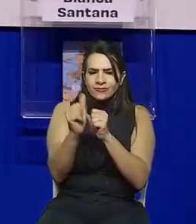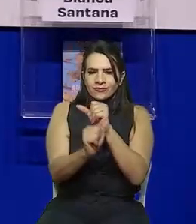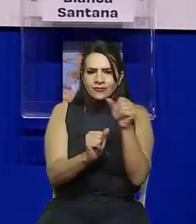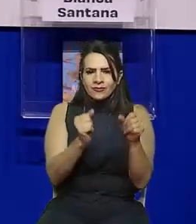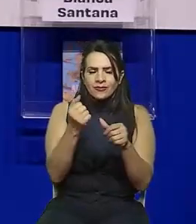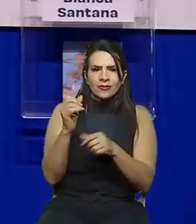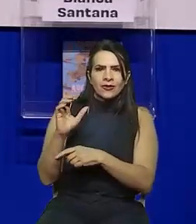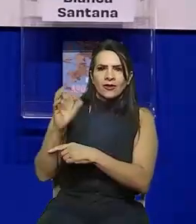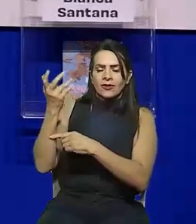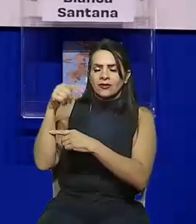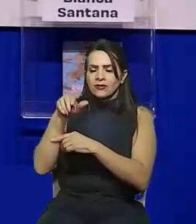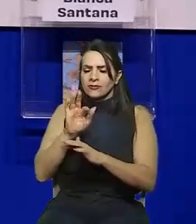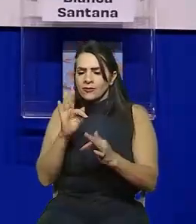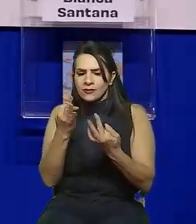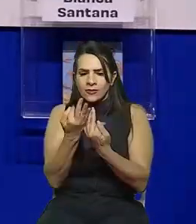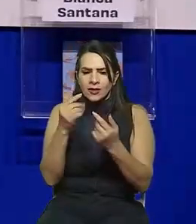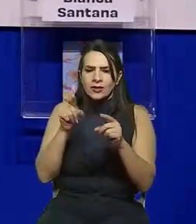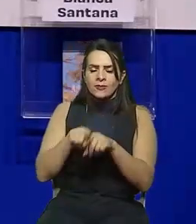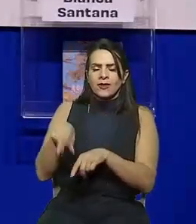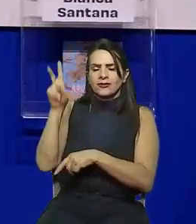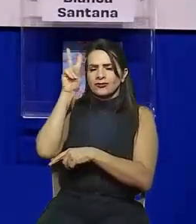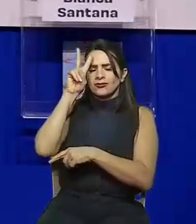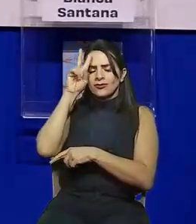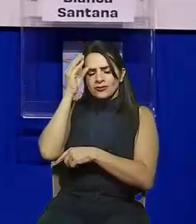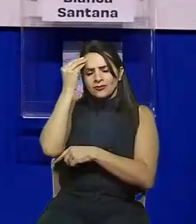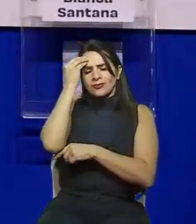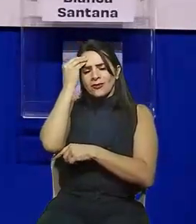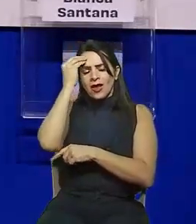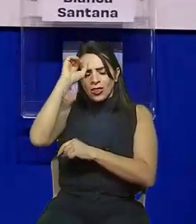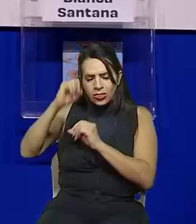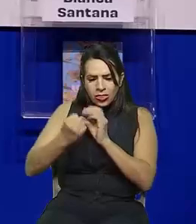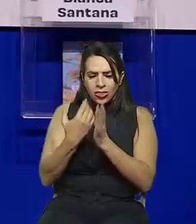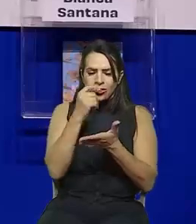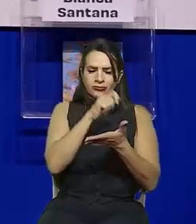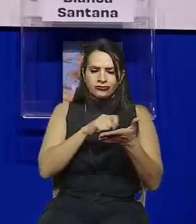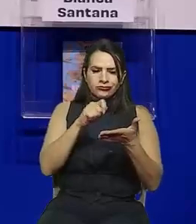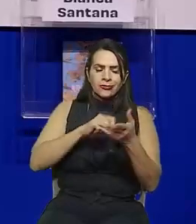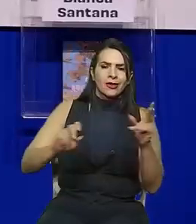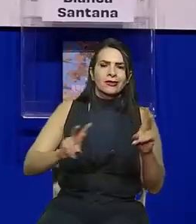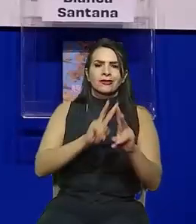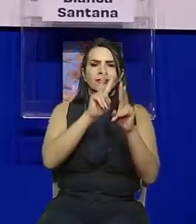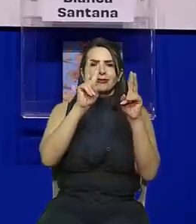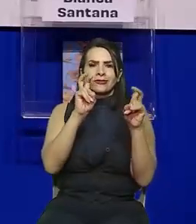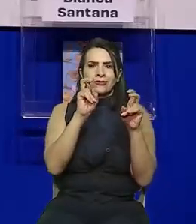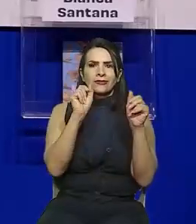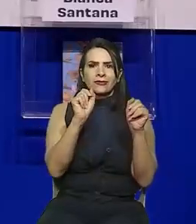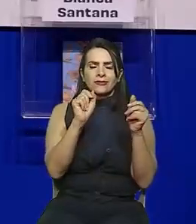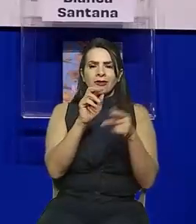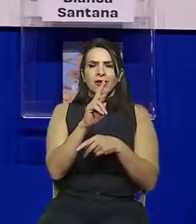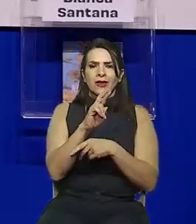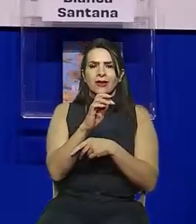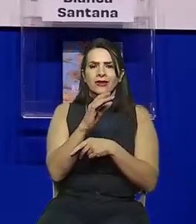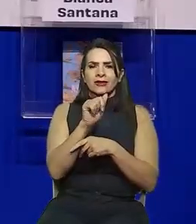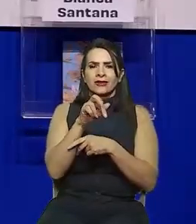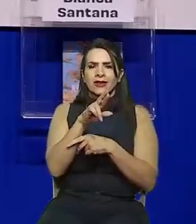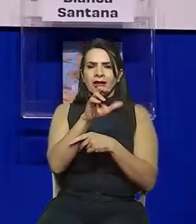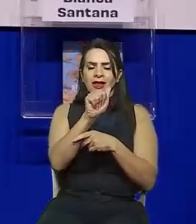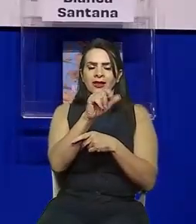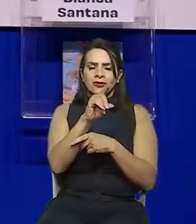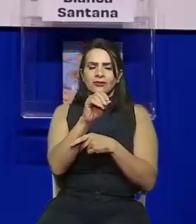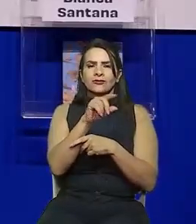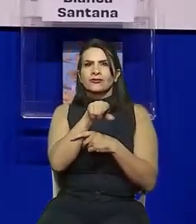torno de situações familiares e de memória, um pouco assim. Até o título provisório era Retrato de Família,